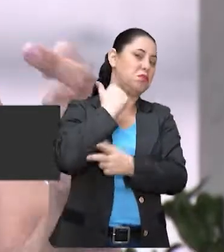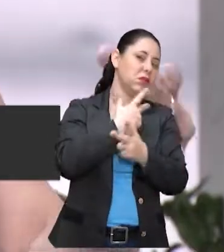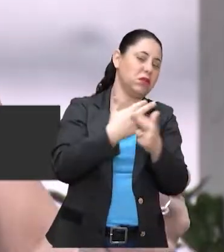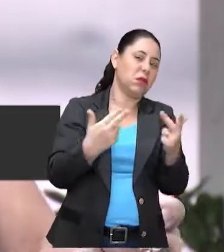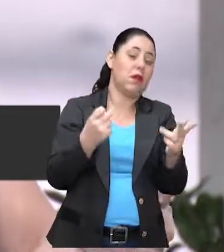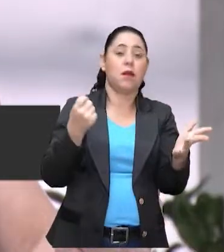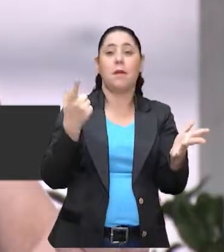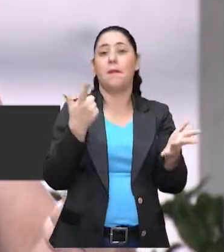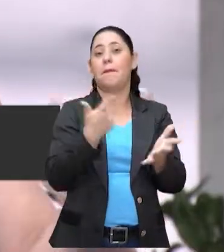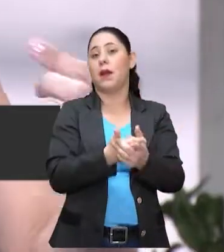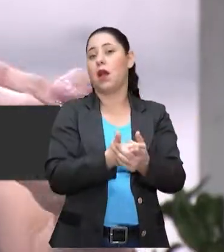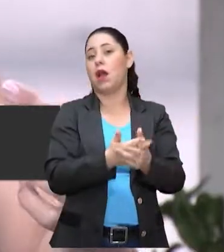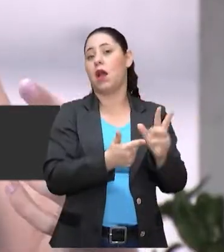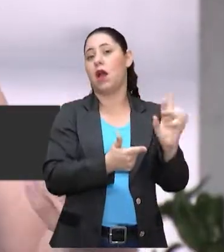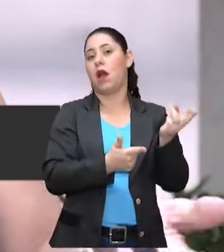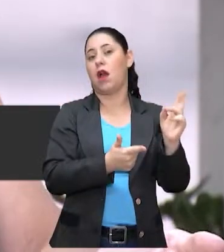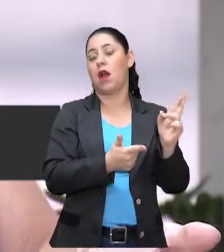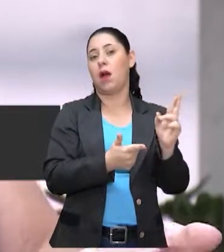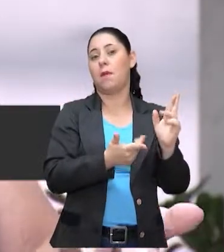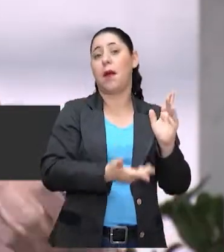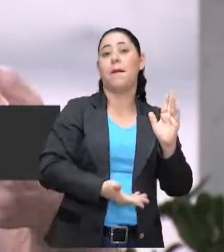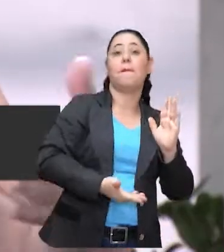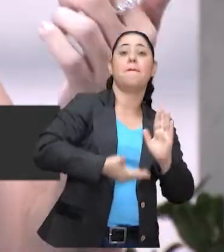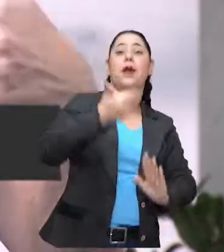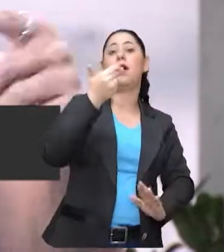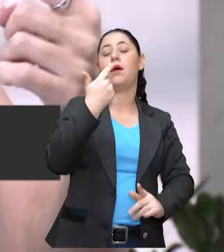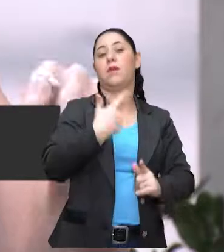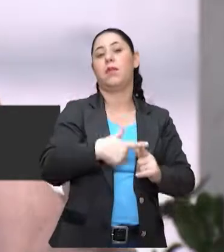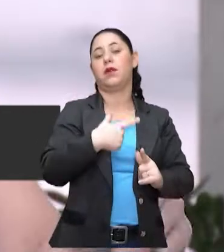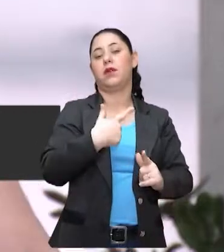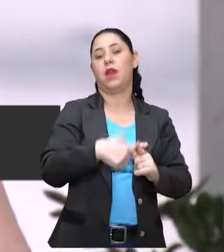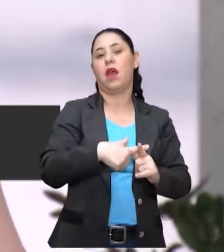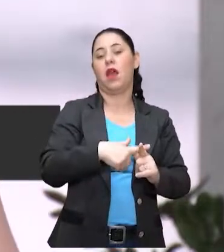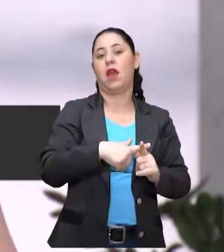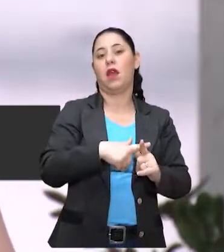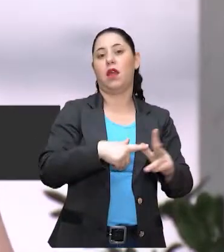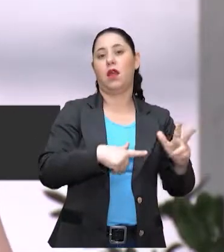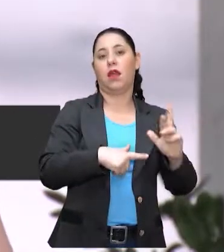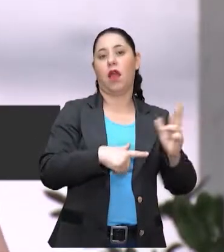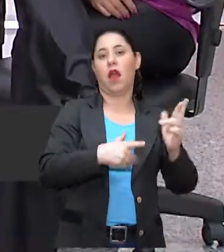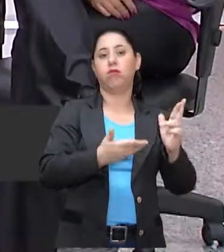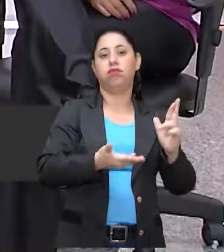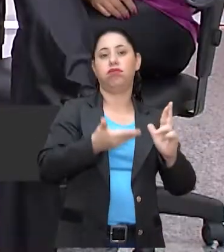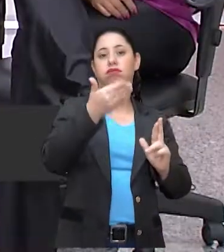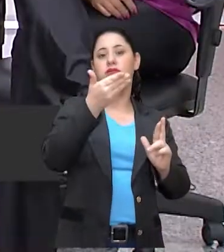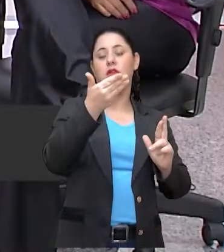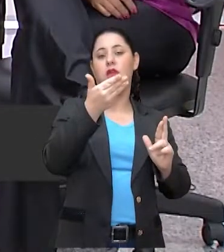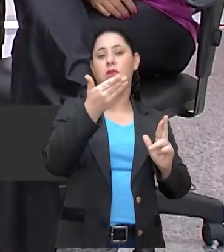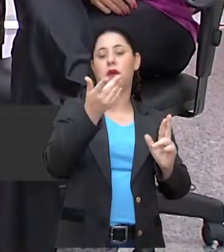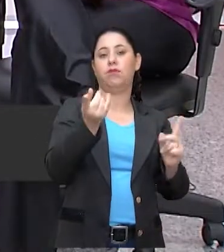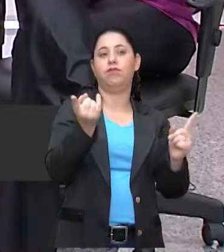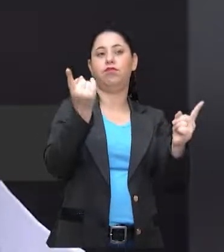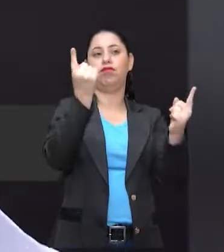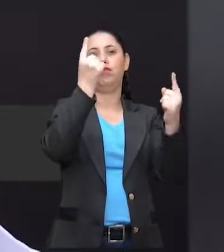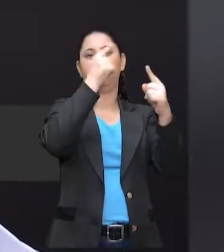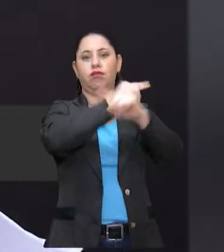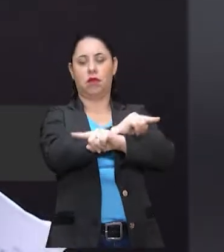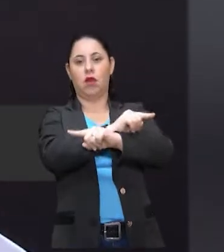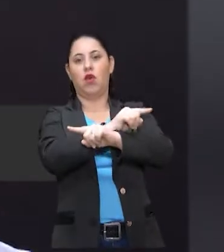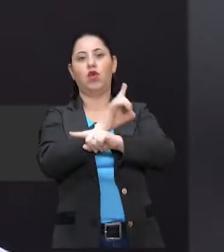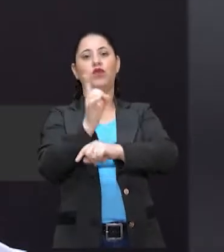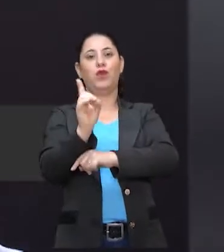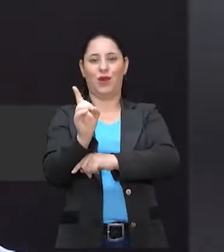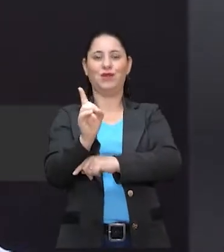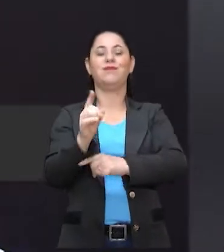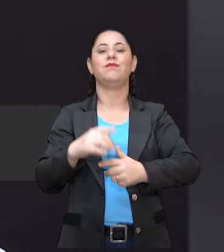vai pagar mais caro porque ficou mais caro em real, especialmente quando a gente faz a conversão do dólar para o real. Há uma previsão